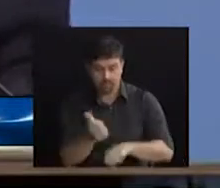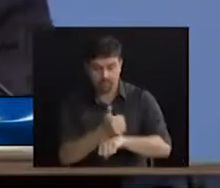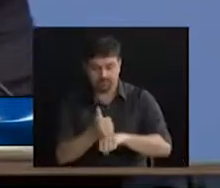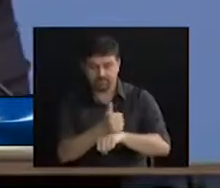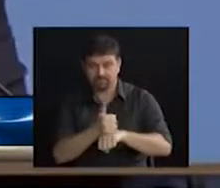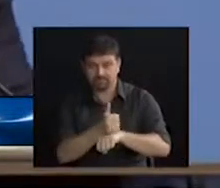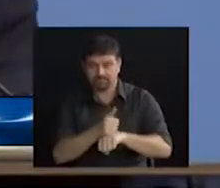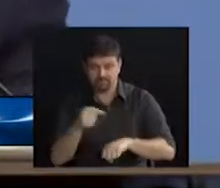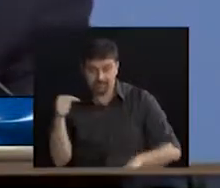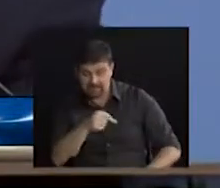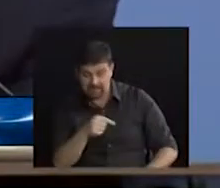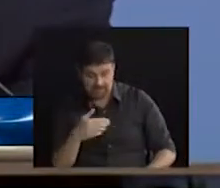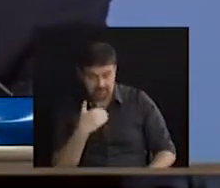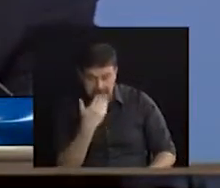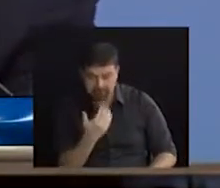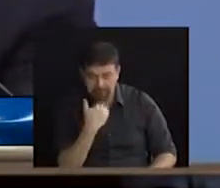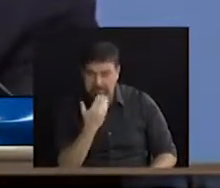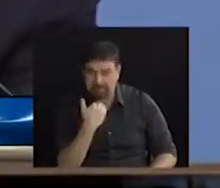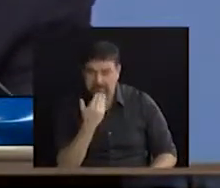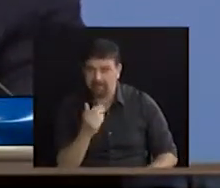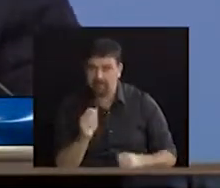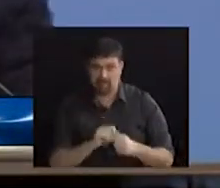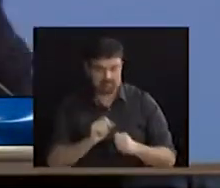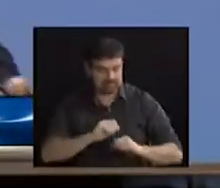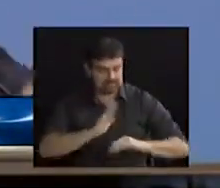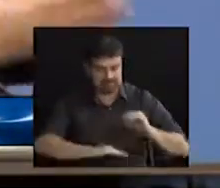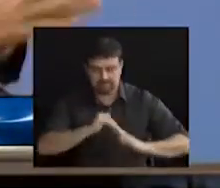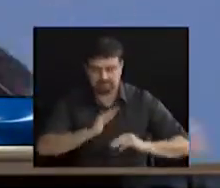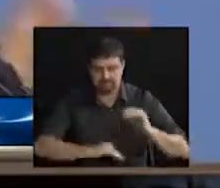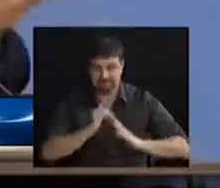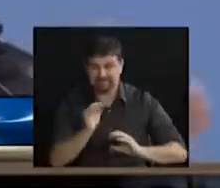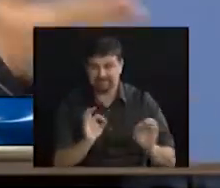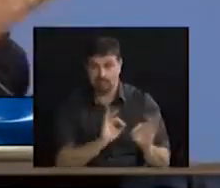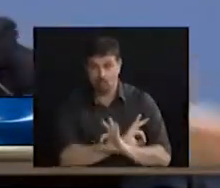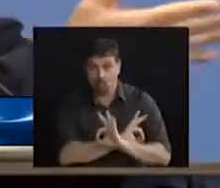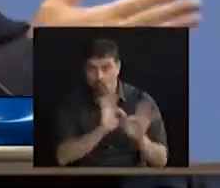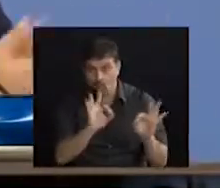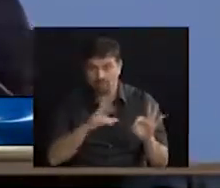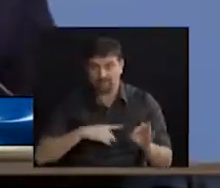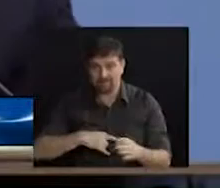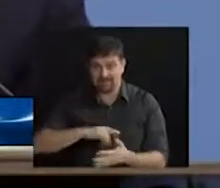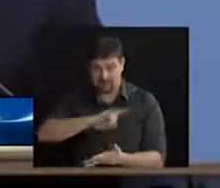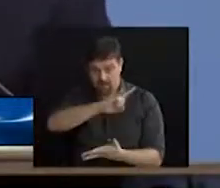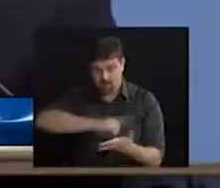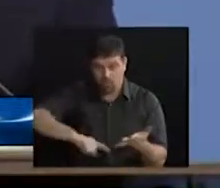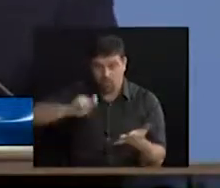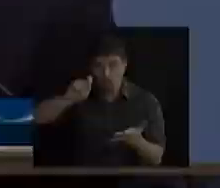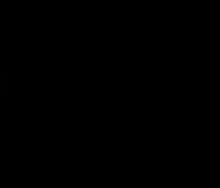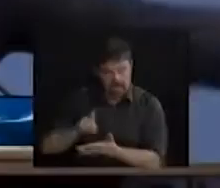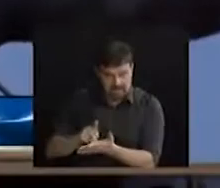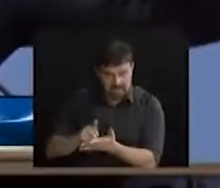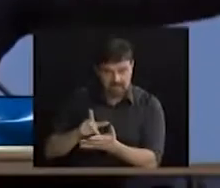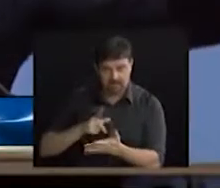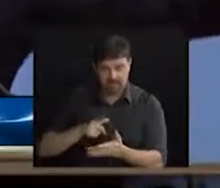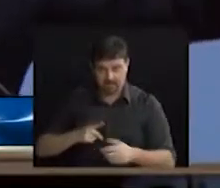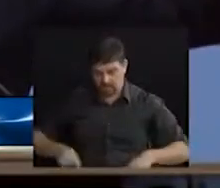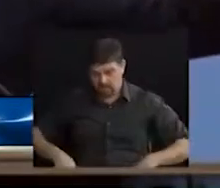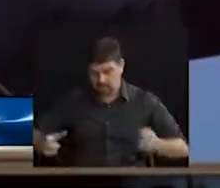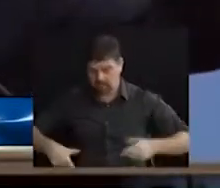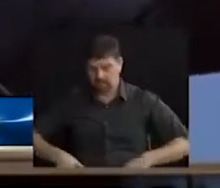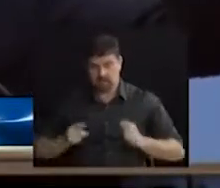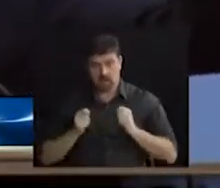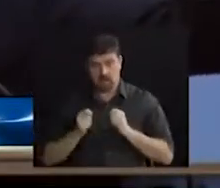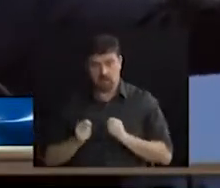deles sabem fazer serviço de zeladoria. Contrato de 23 milhões assinado o ano passado. Ele